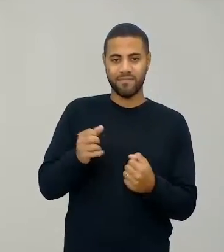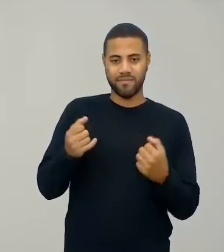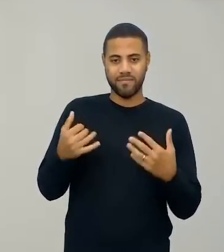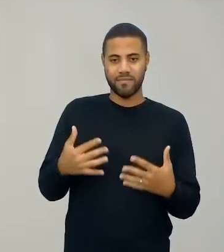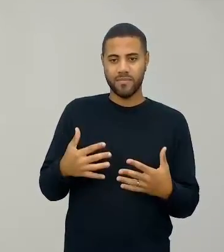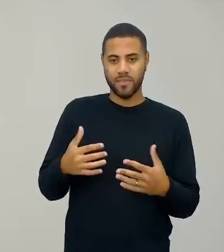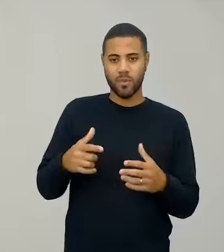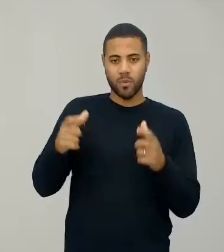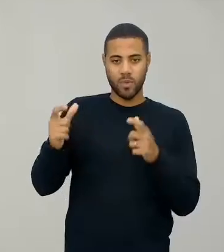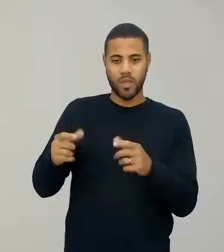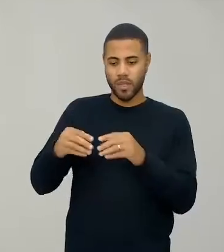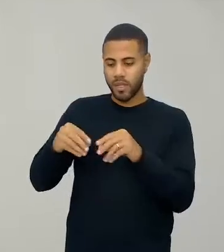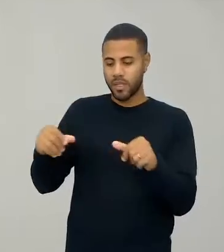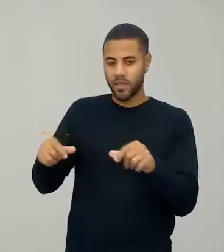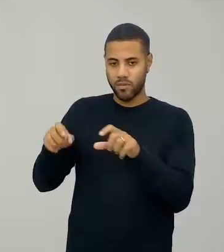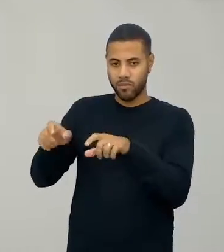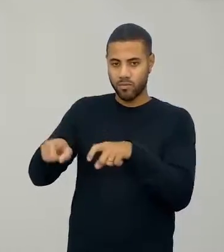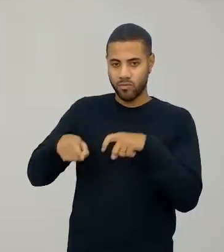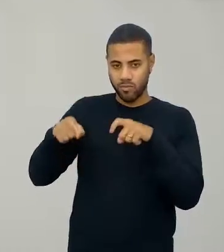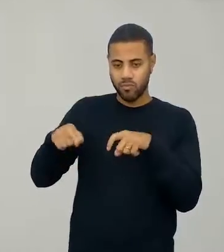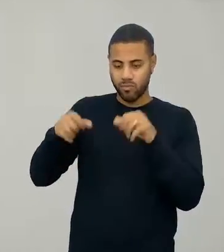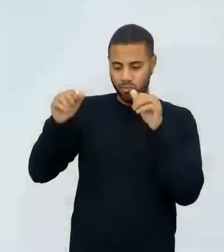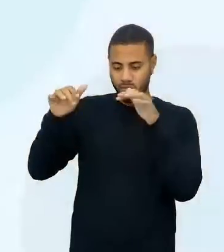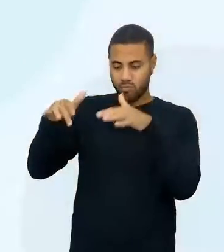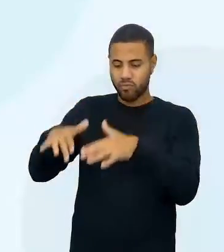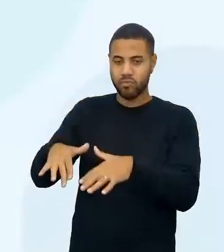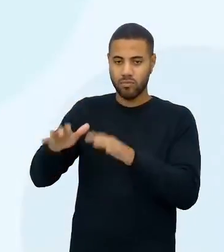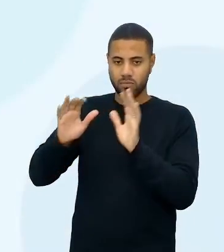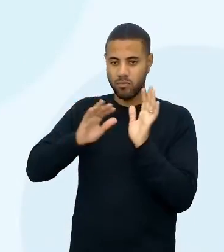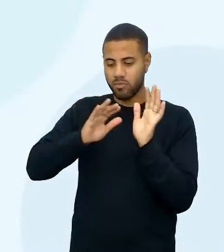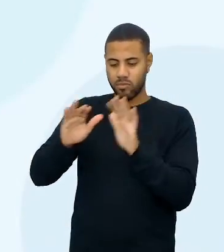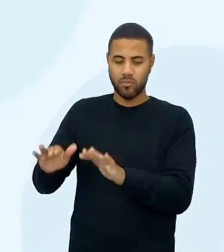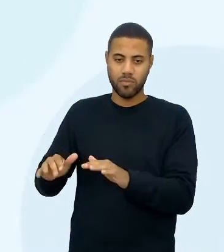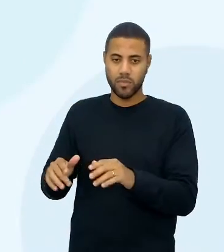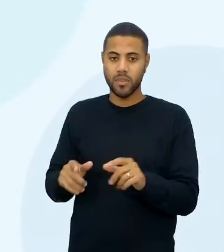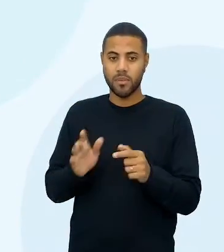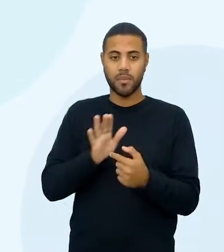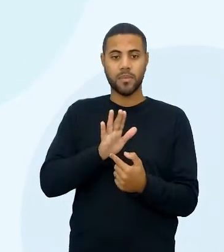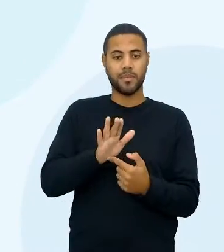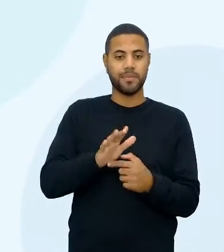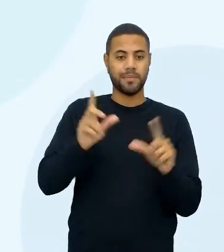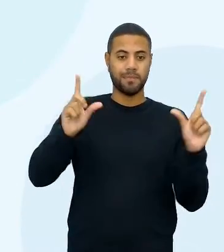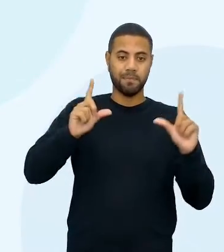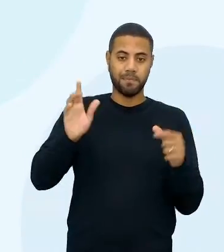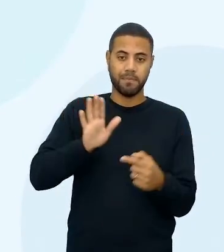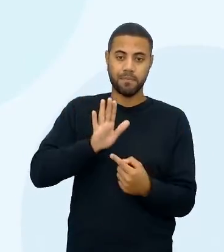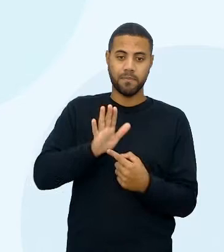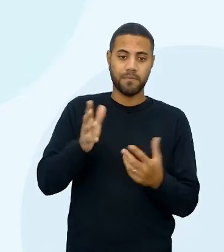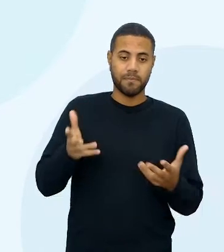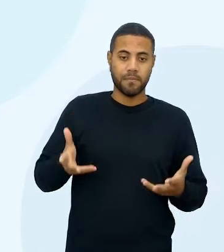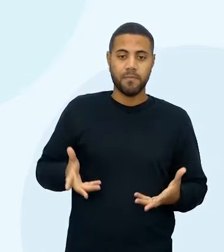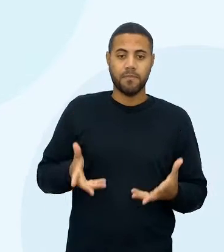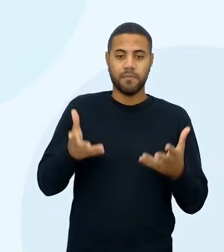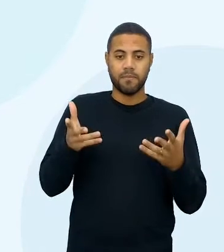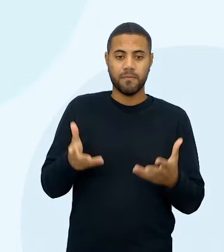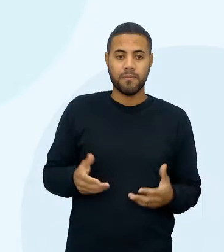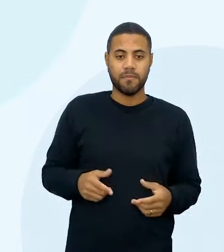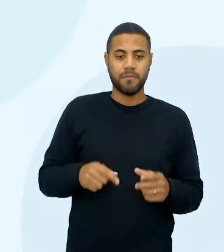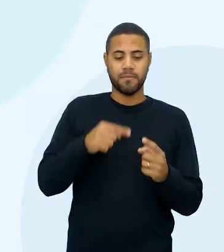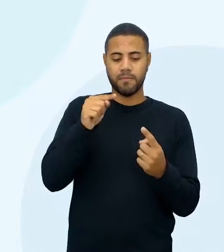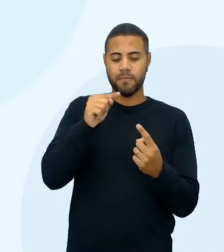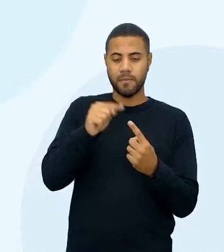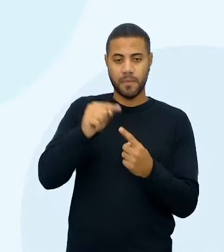aterro sanitário. Em seguida vai aparecer na tela aí para vocês, né, estimular, né, são os